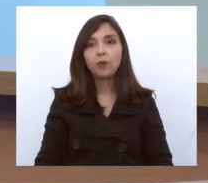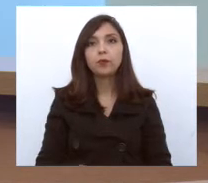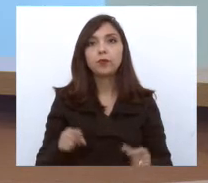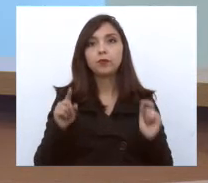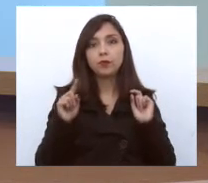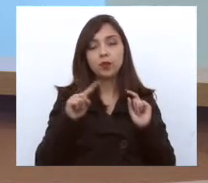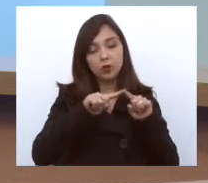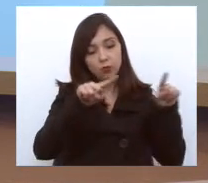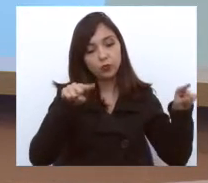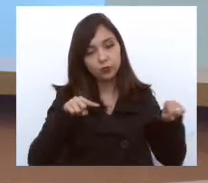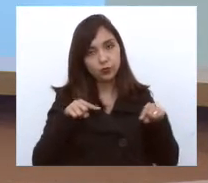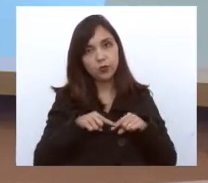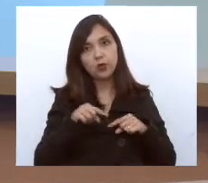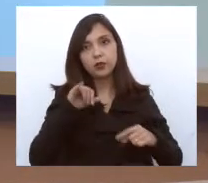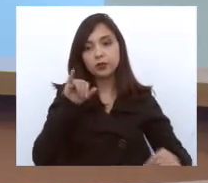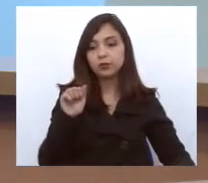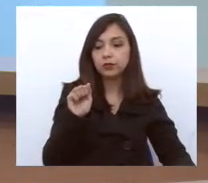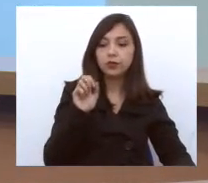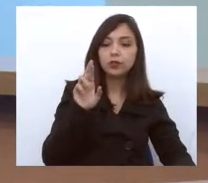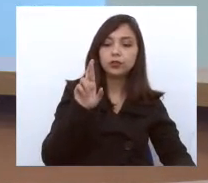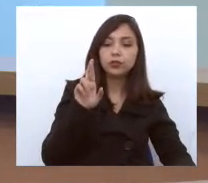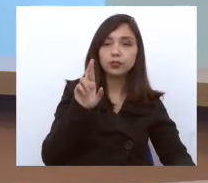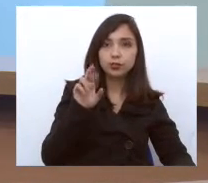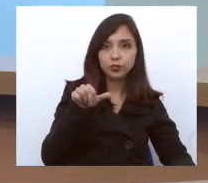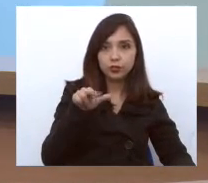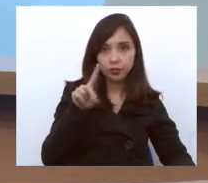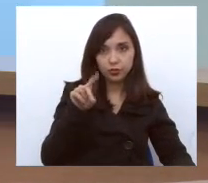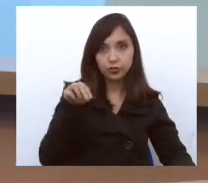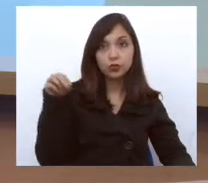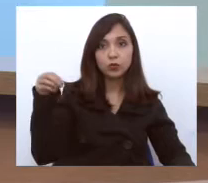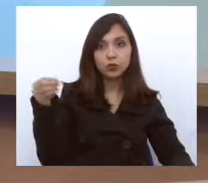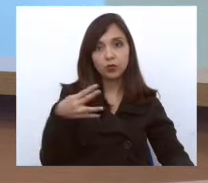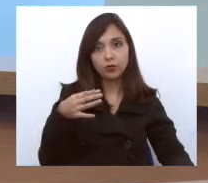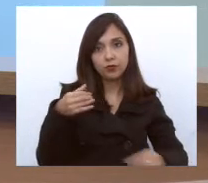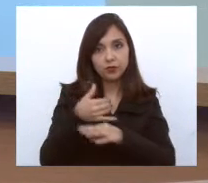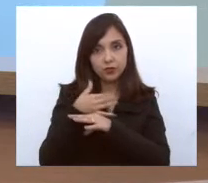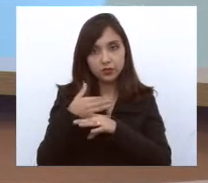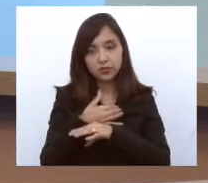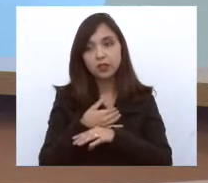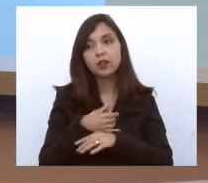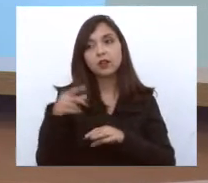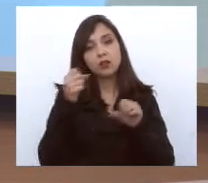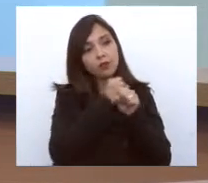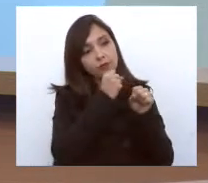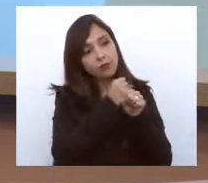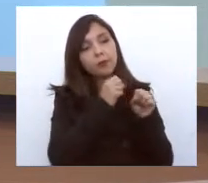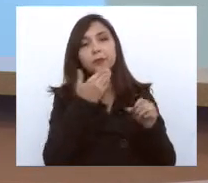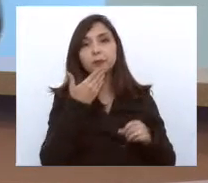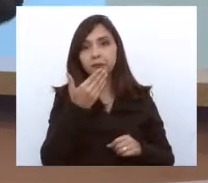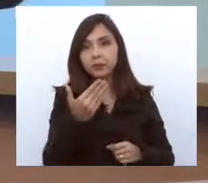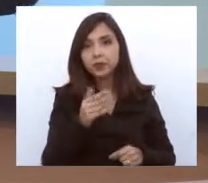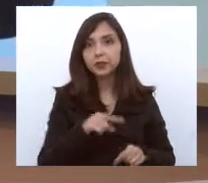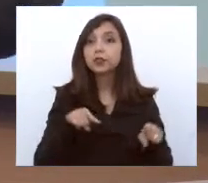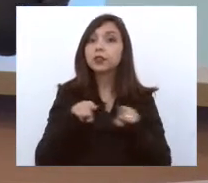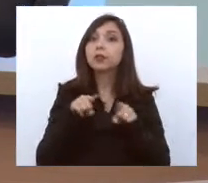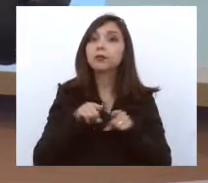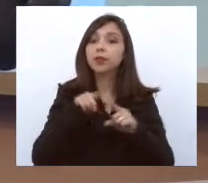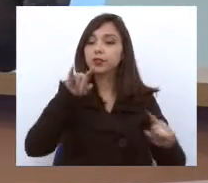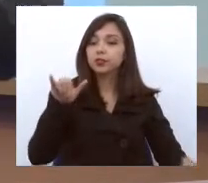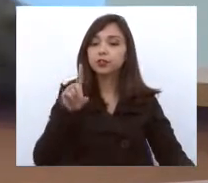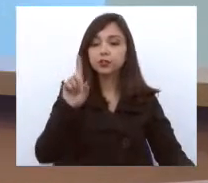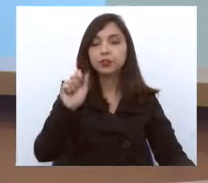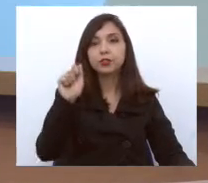do Jardim Nova Cidade, lá onde tem a associação, pedi também que reformasse. E a do Jardim